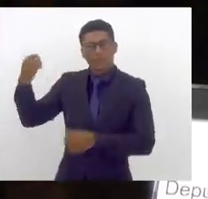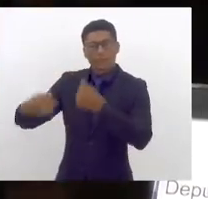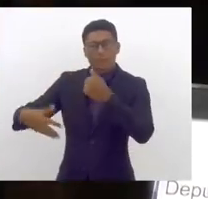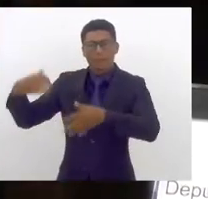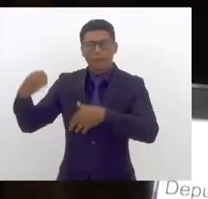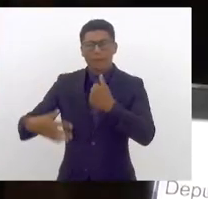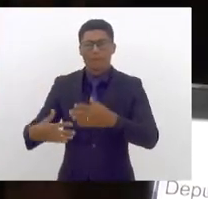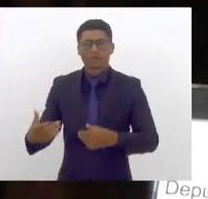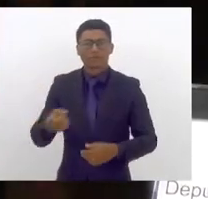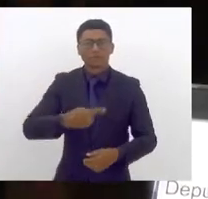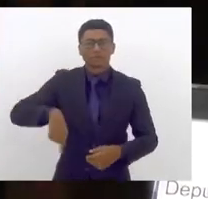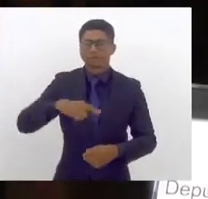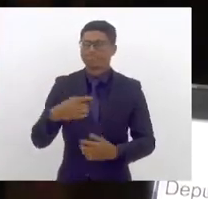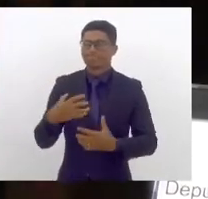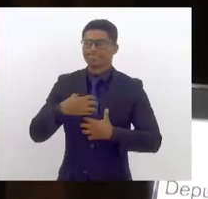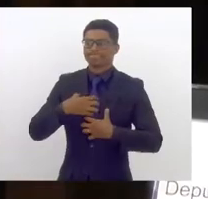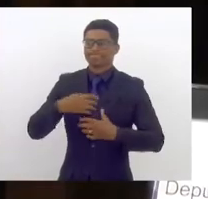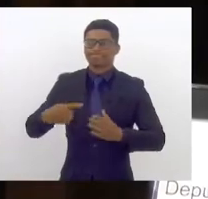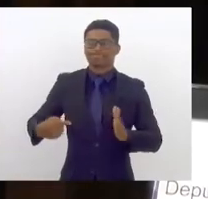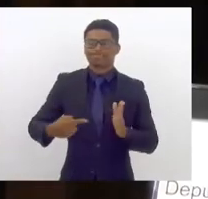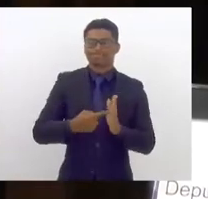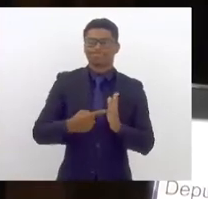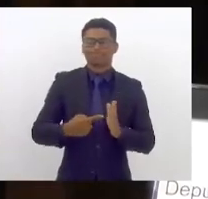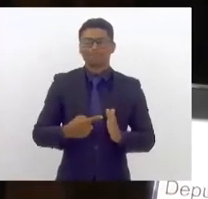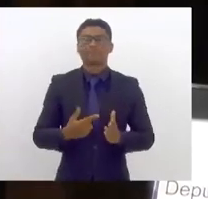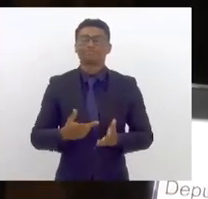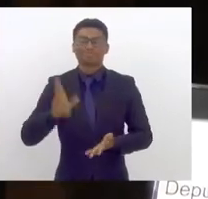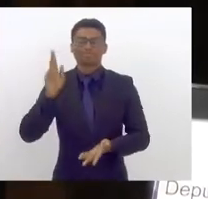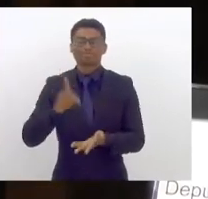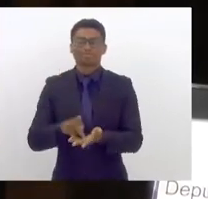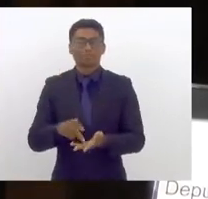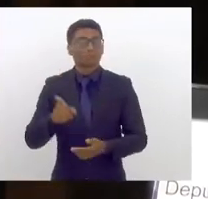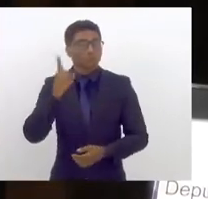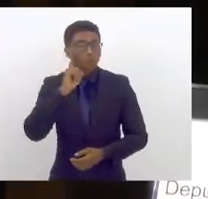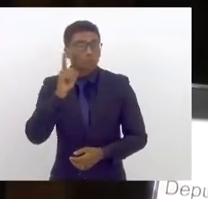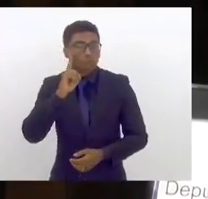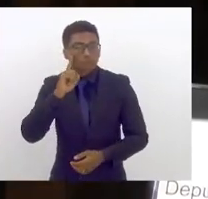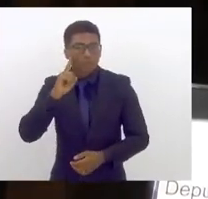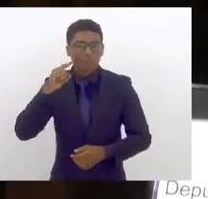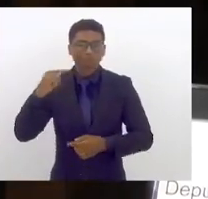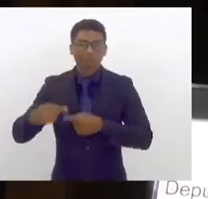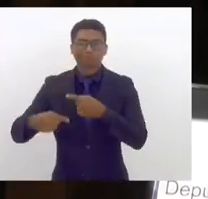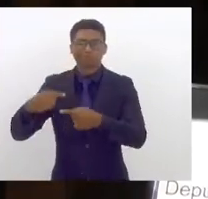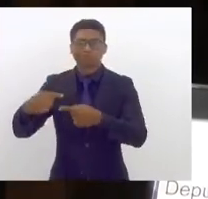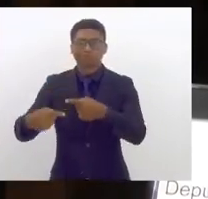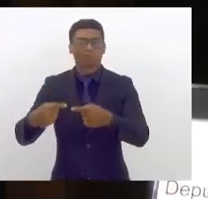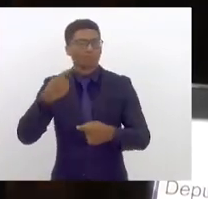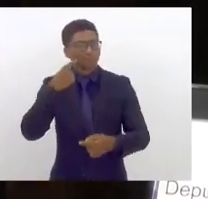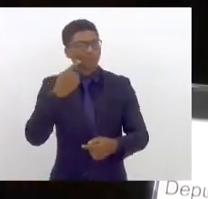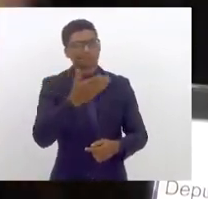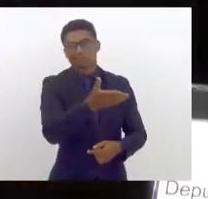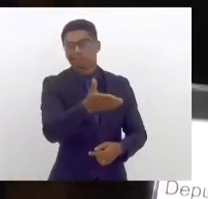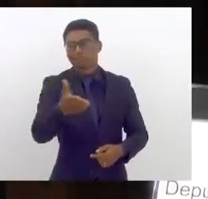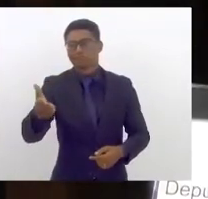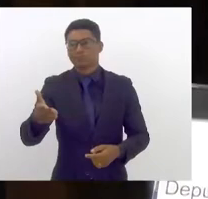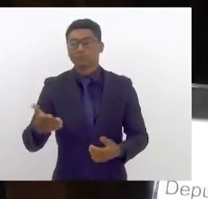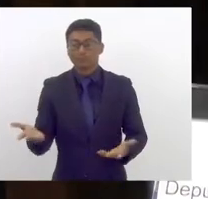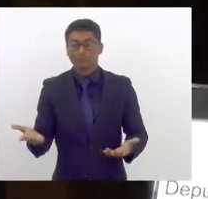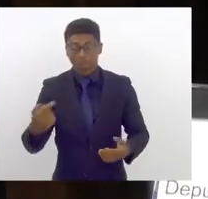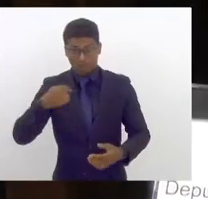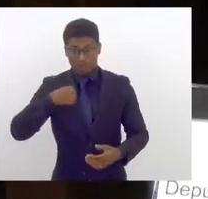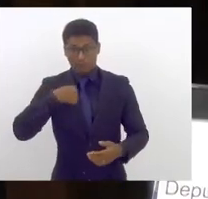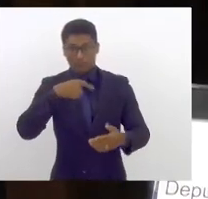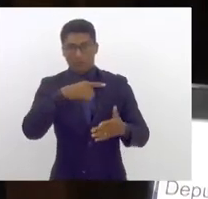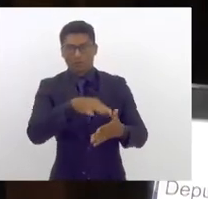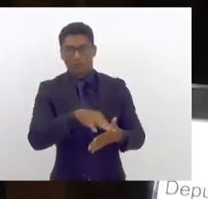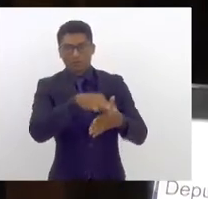bastante e essa é a realidade que a gente enfrenta diariamente nas nossas ações como superintendente de